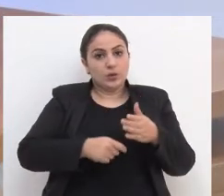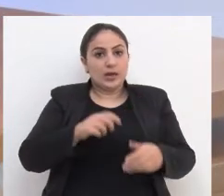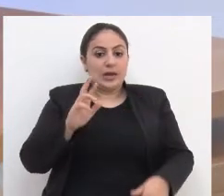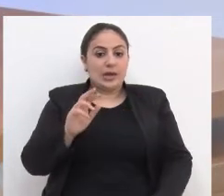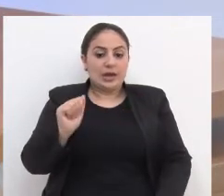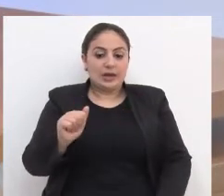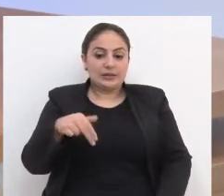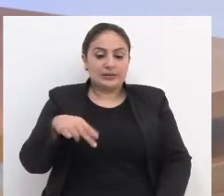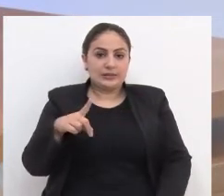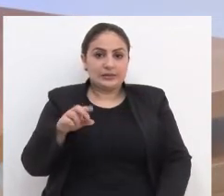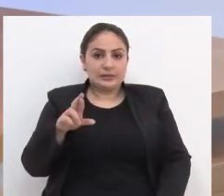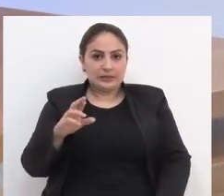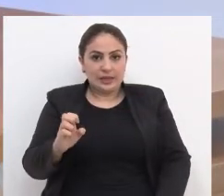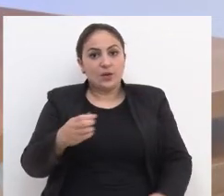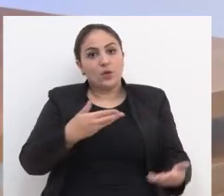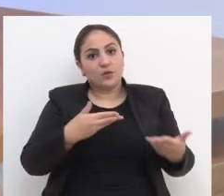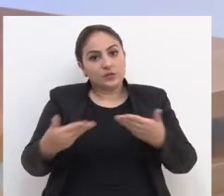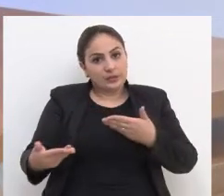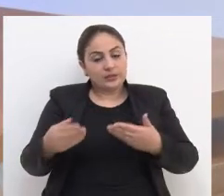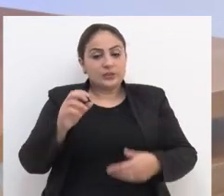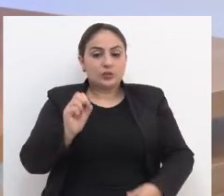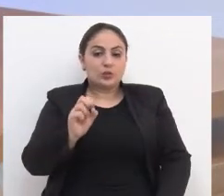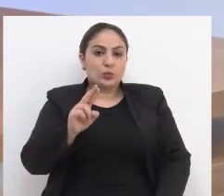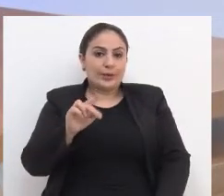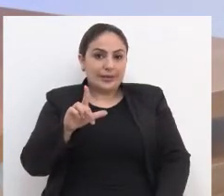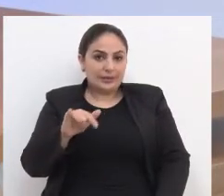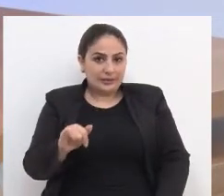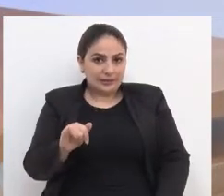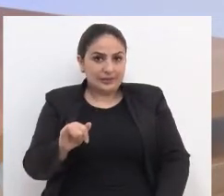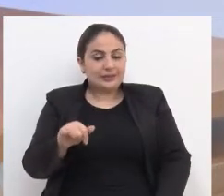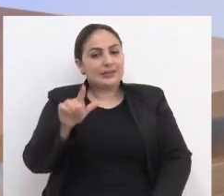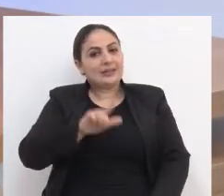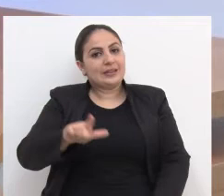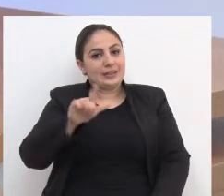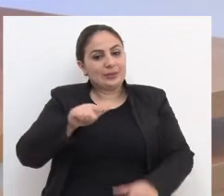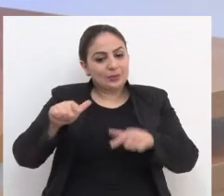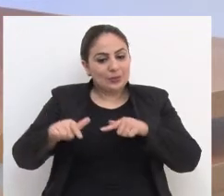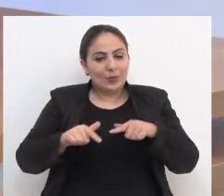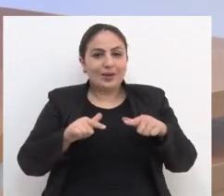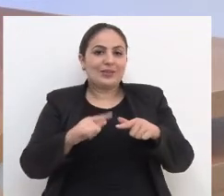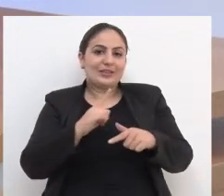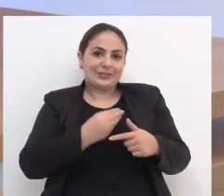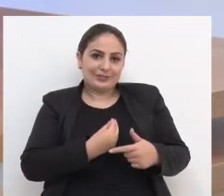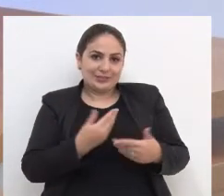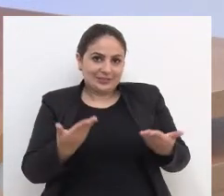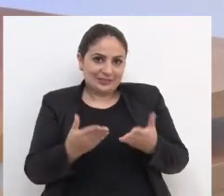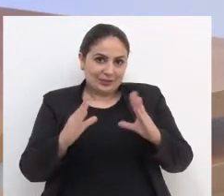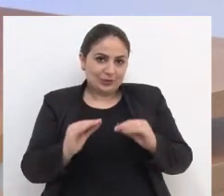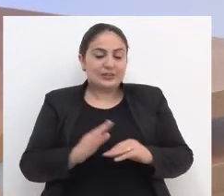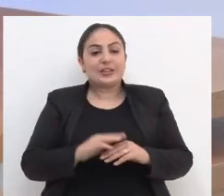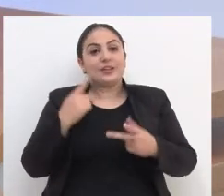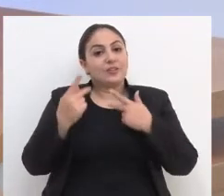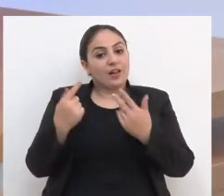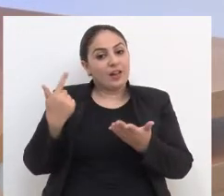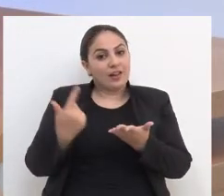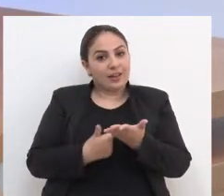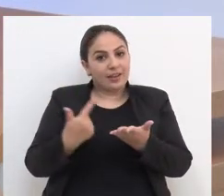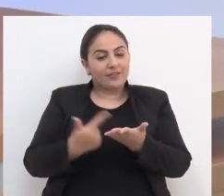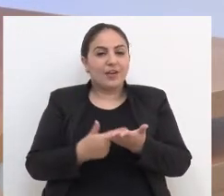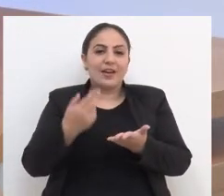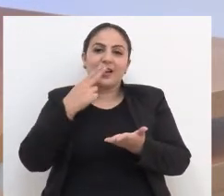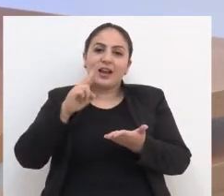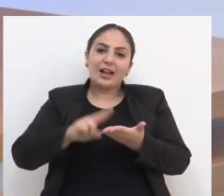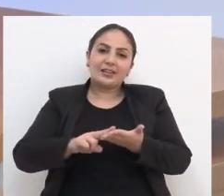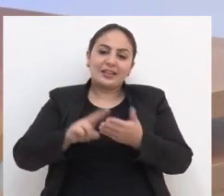Rossi Canals é o convidado de Sueli Froze no Literatura Local, que vai ao ar esta noite. Ele fala do livro